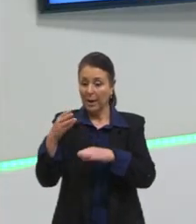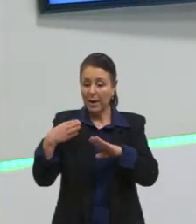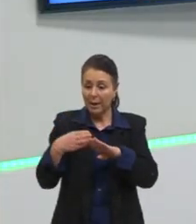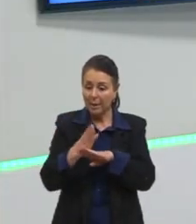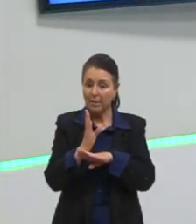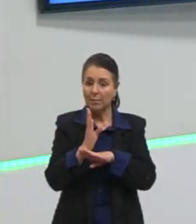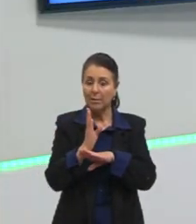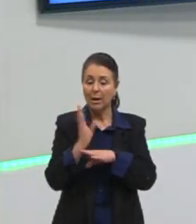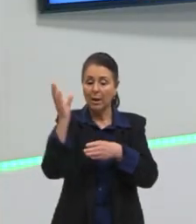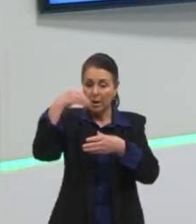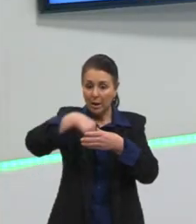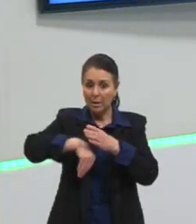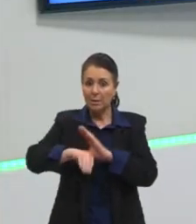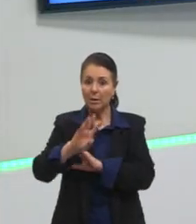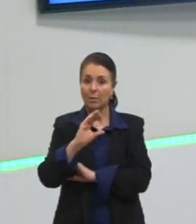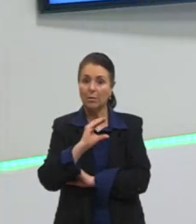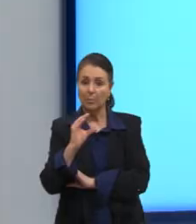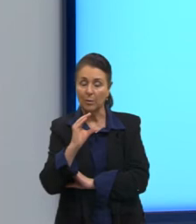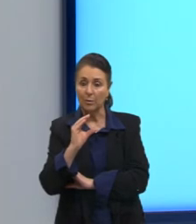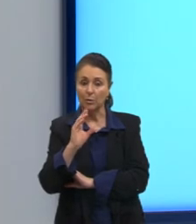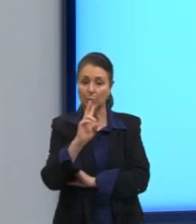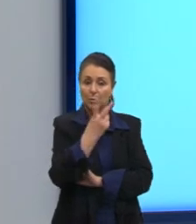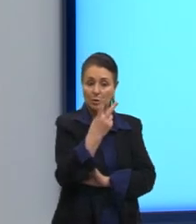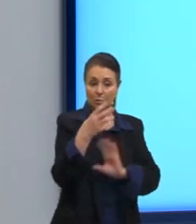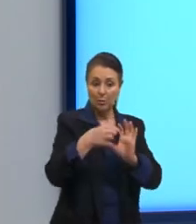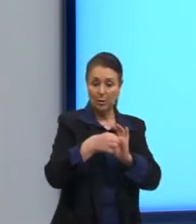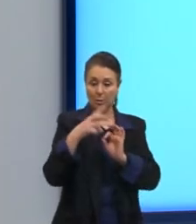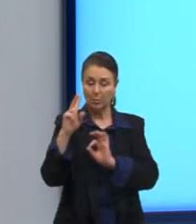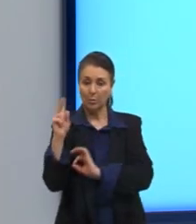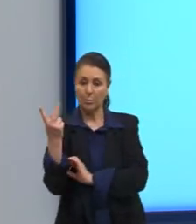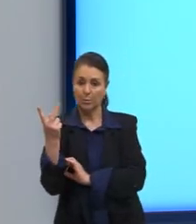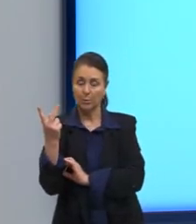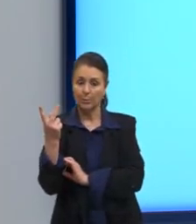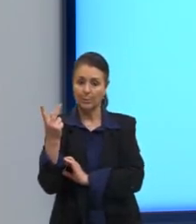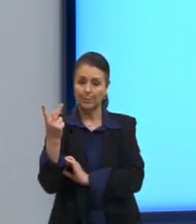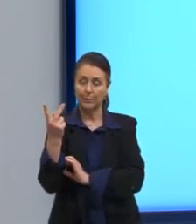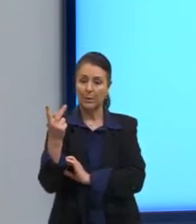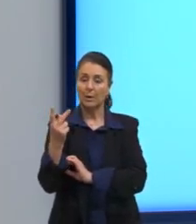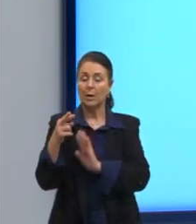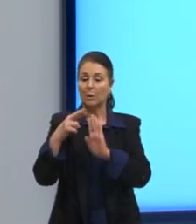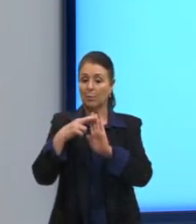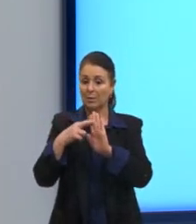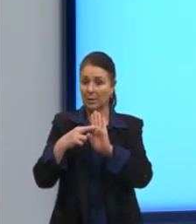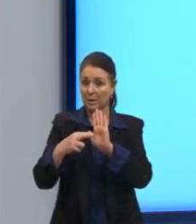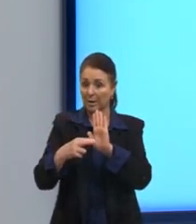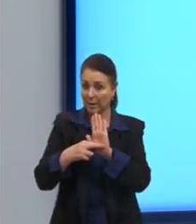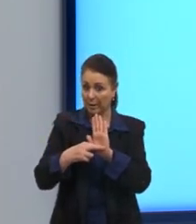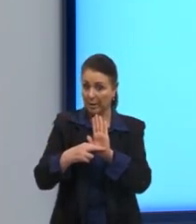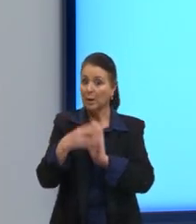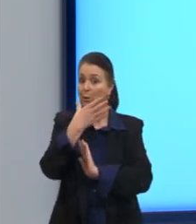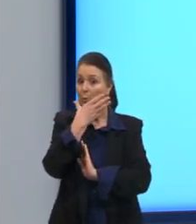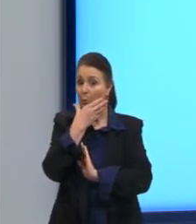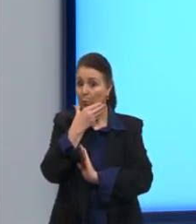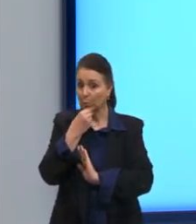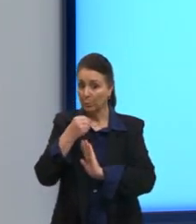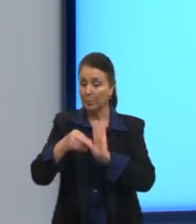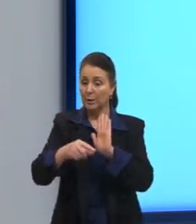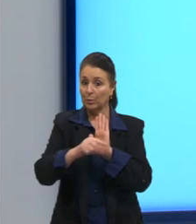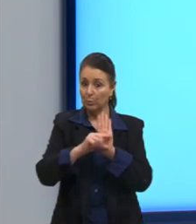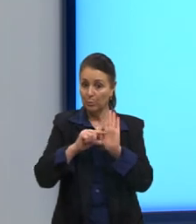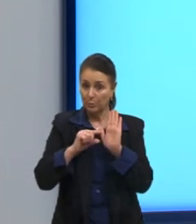e o hidrogênio ele se ligar com outro carbono como que funciona através dessa regra explica que o hidrogênio do haleto